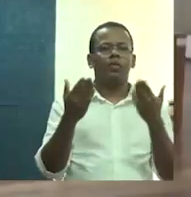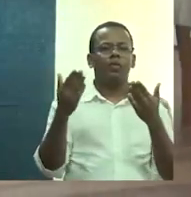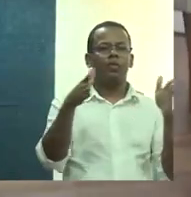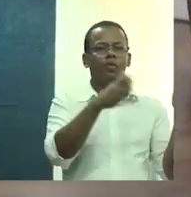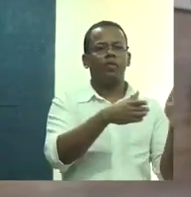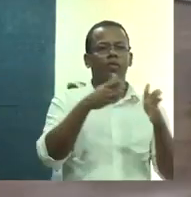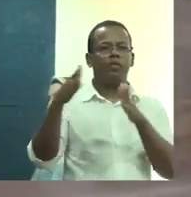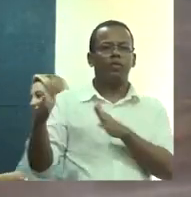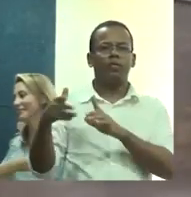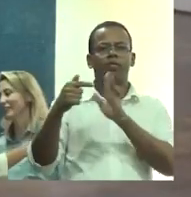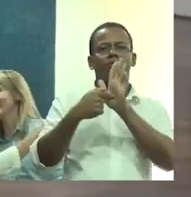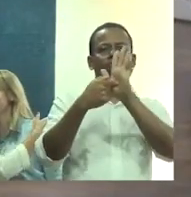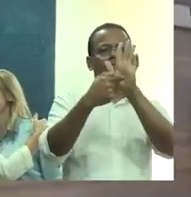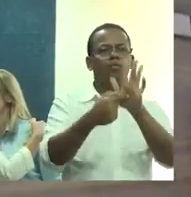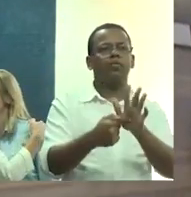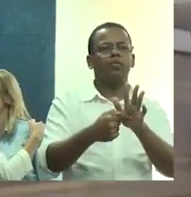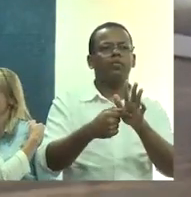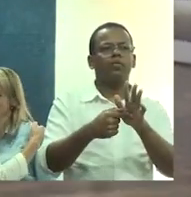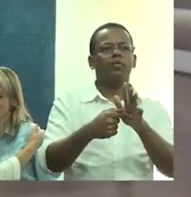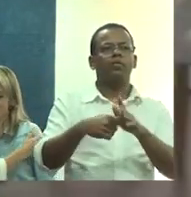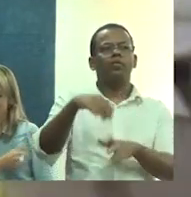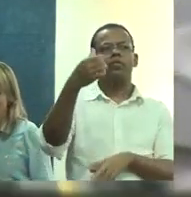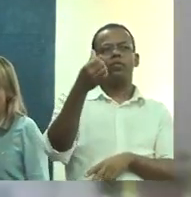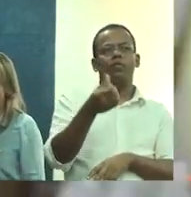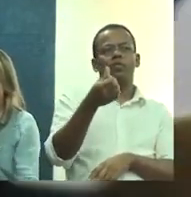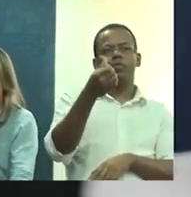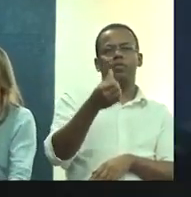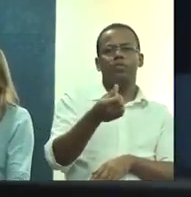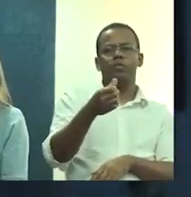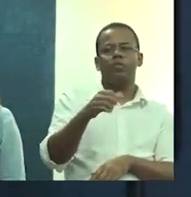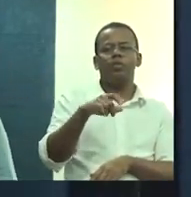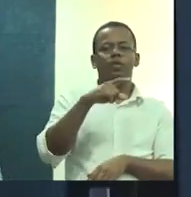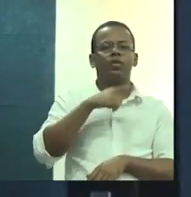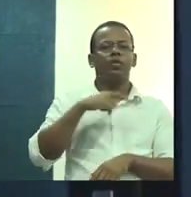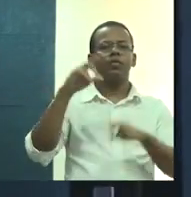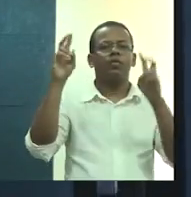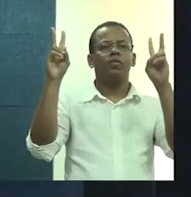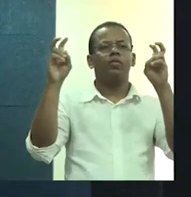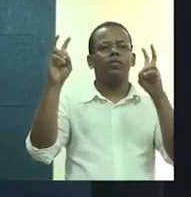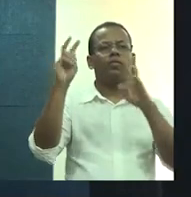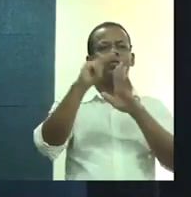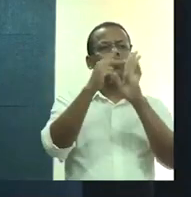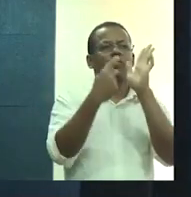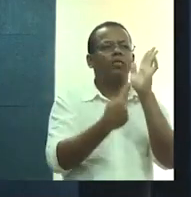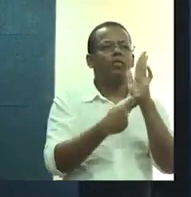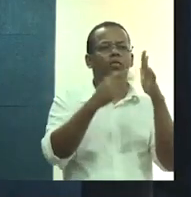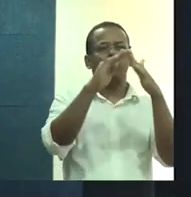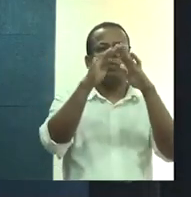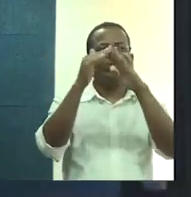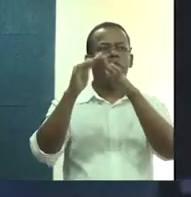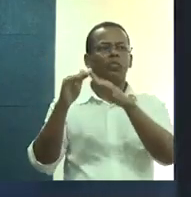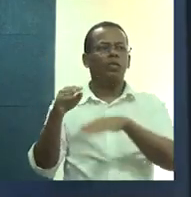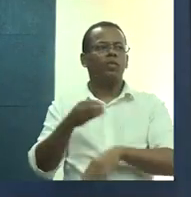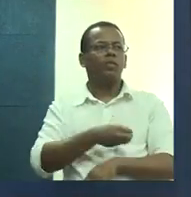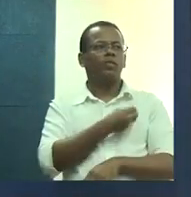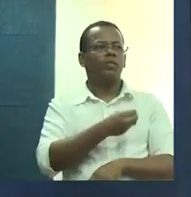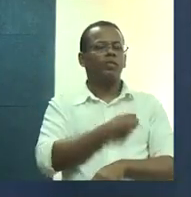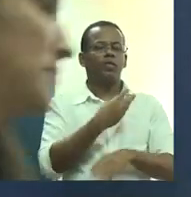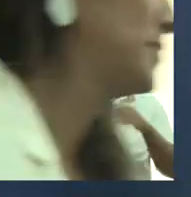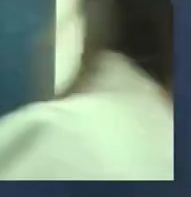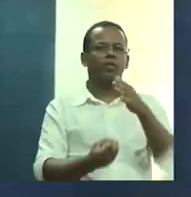agora passaremos para apresentação do painel 6 que tem como tema plano Periferia viva